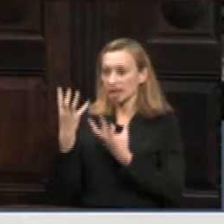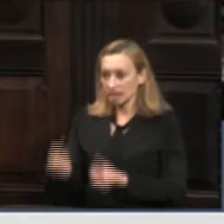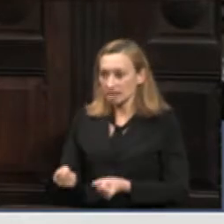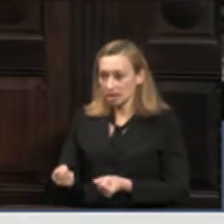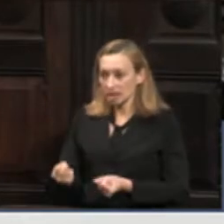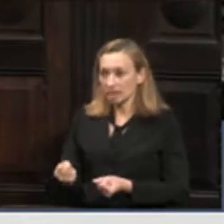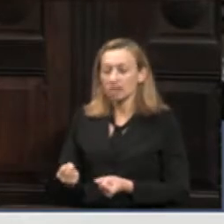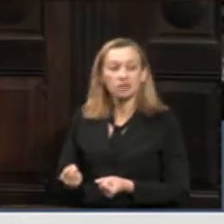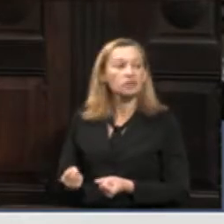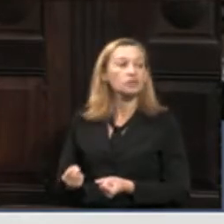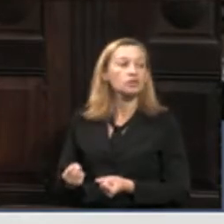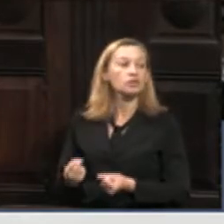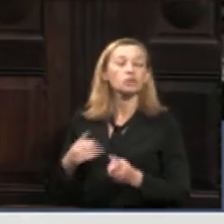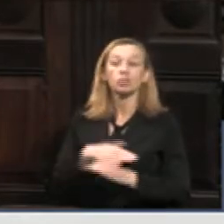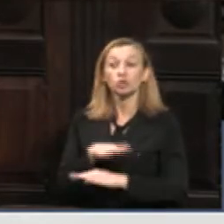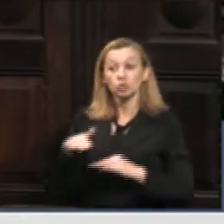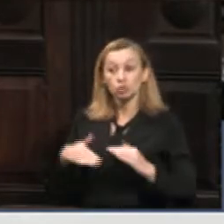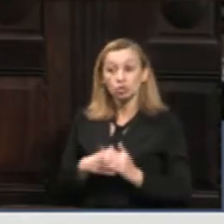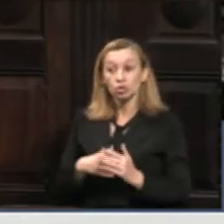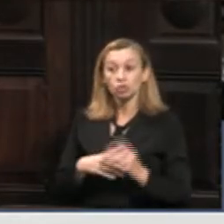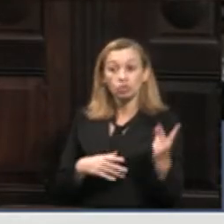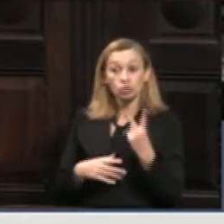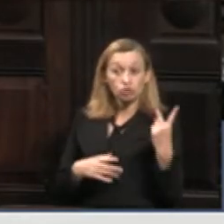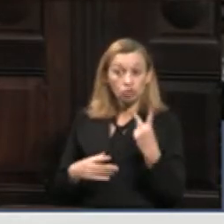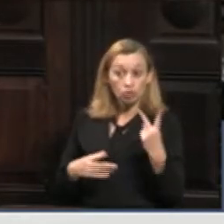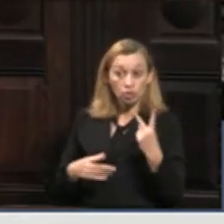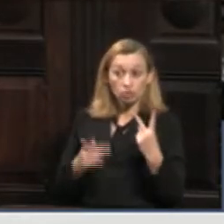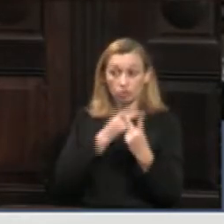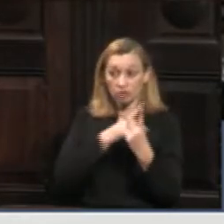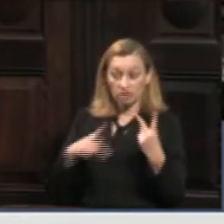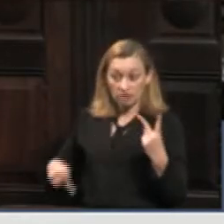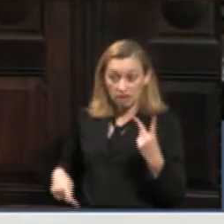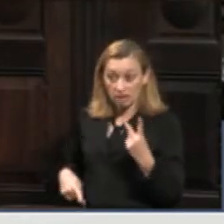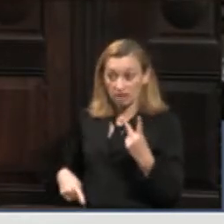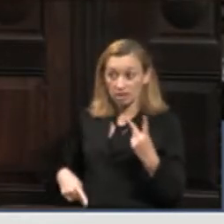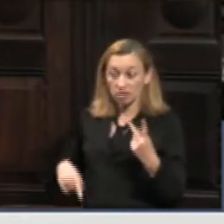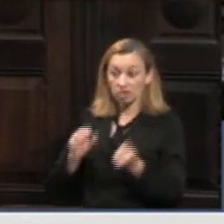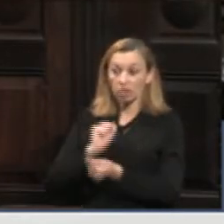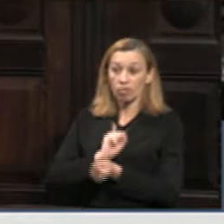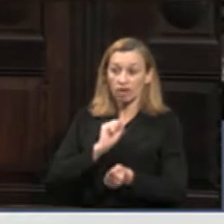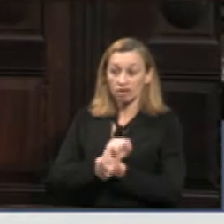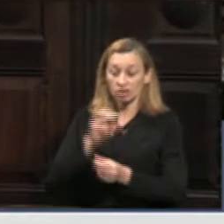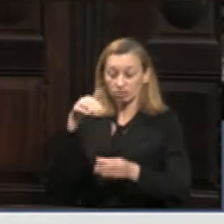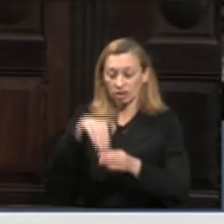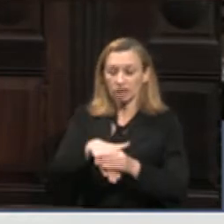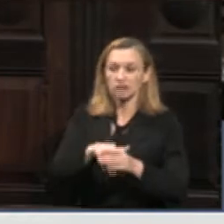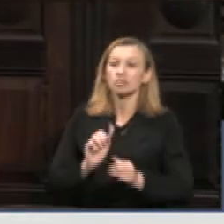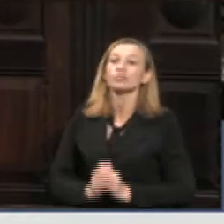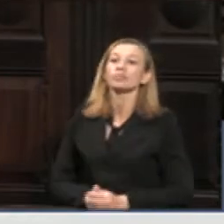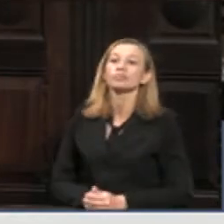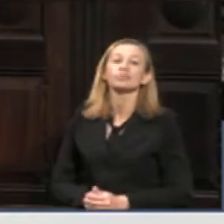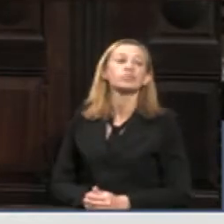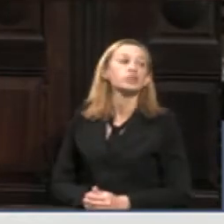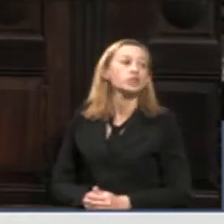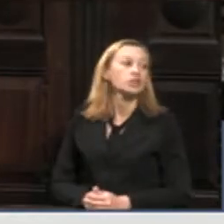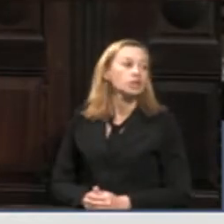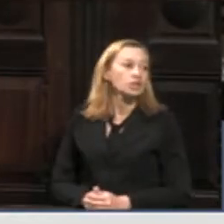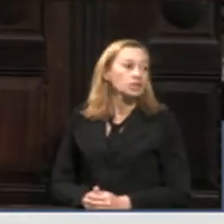ambos os concorrentes. E que aqui, no nosso